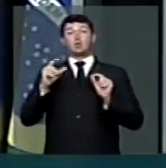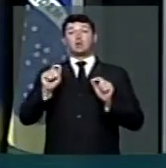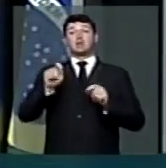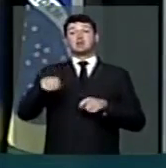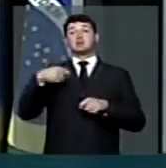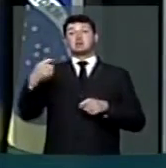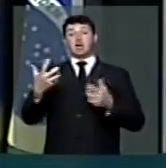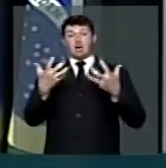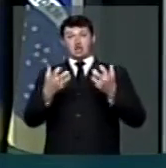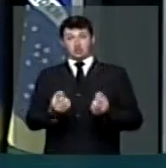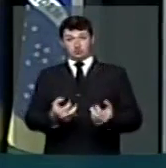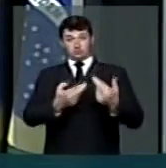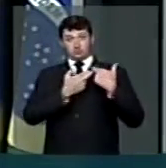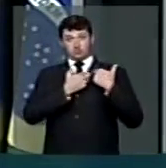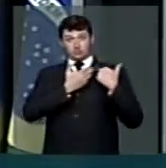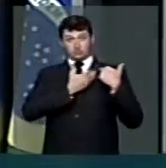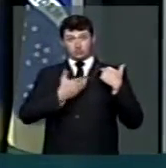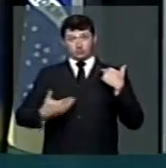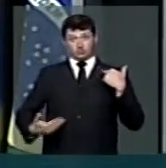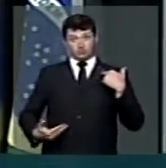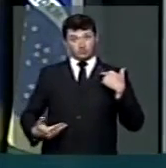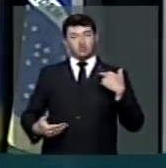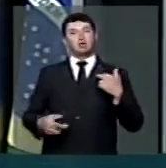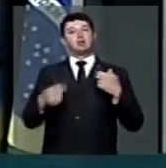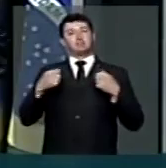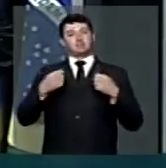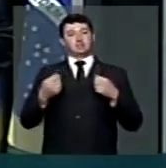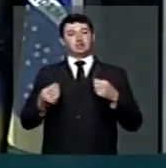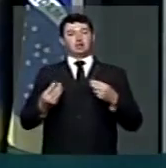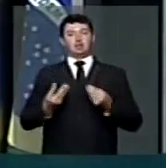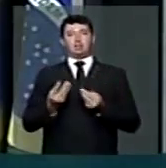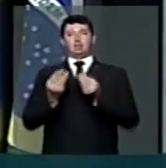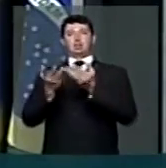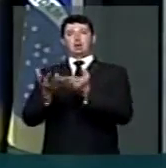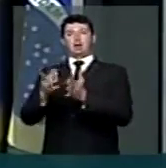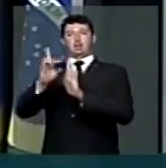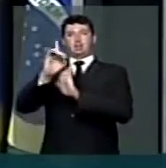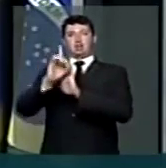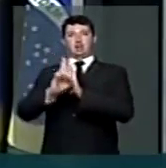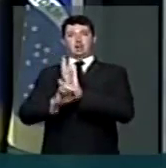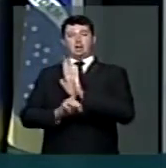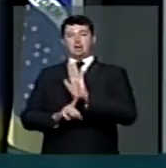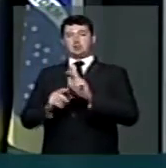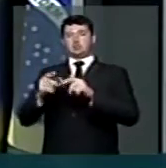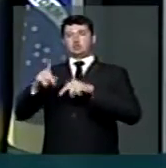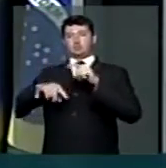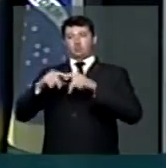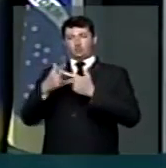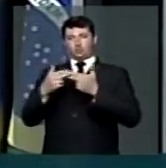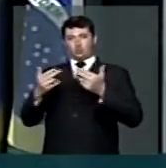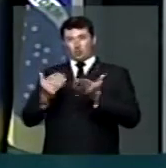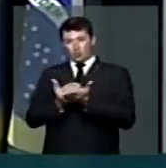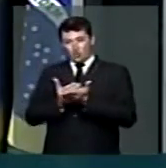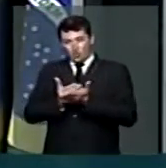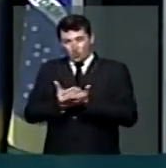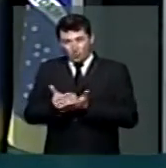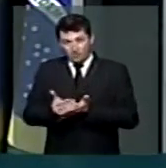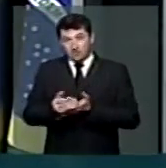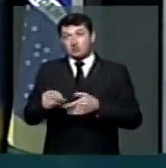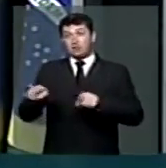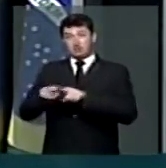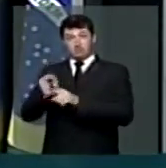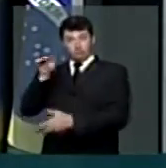que assume um mandato público, além de entregar a sua declaração patrimonial no início e no fim do